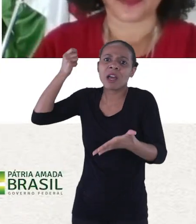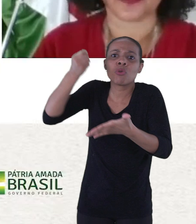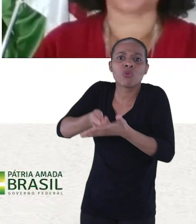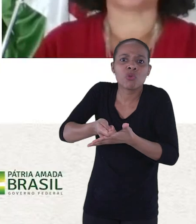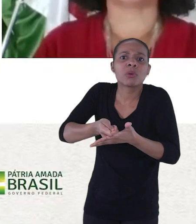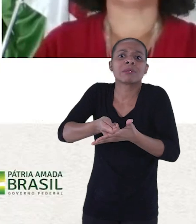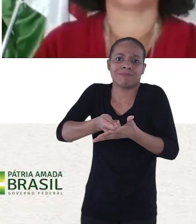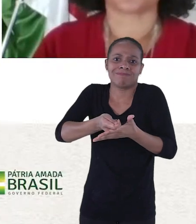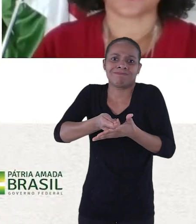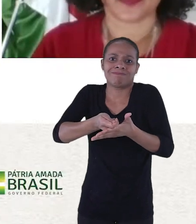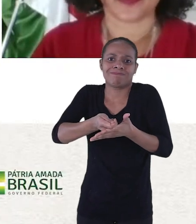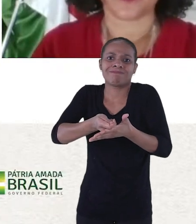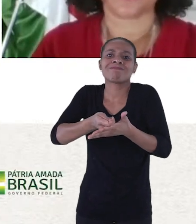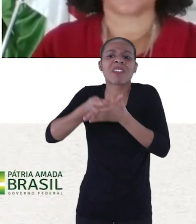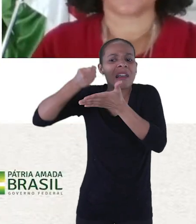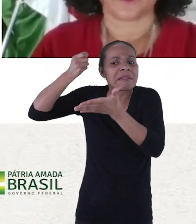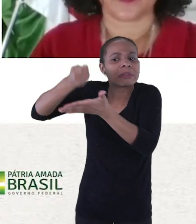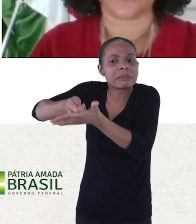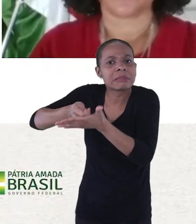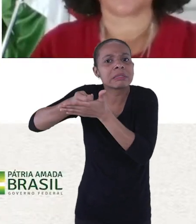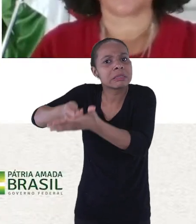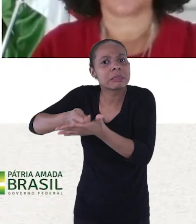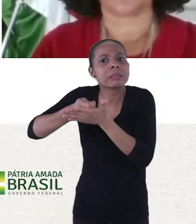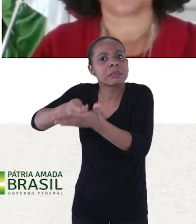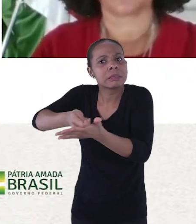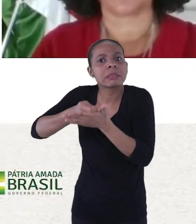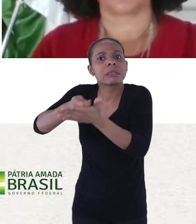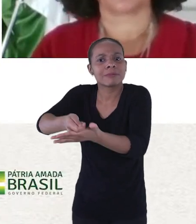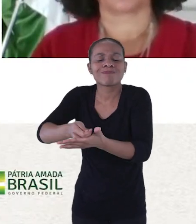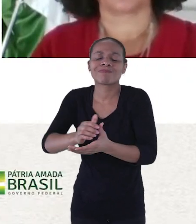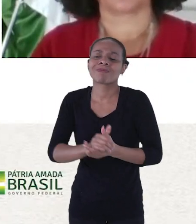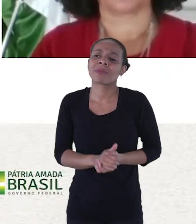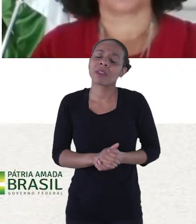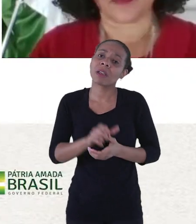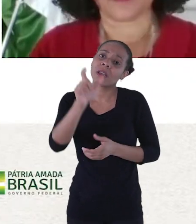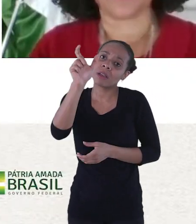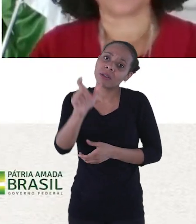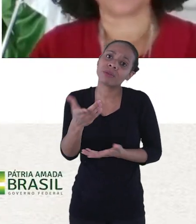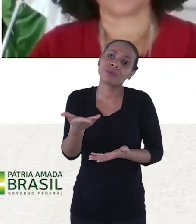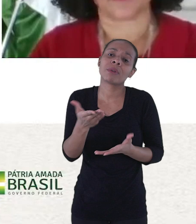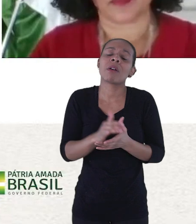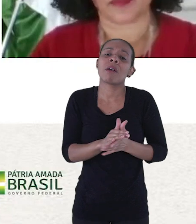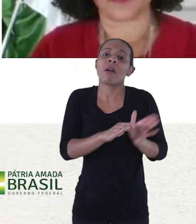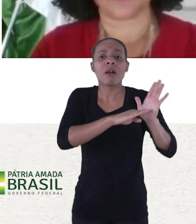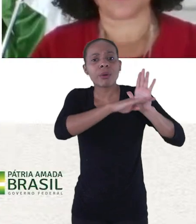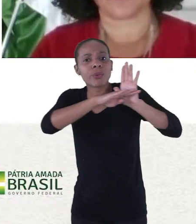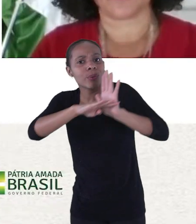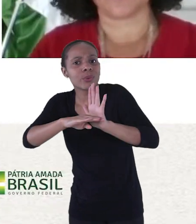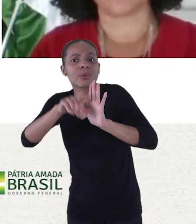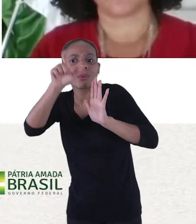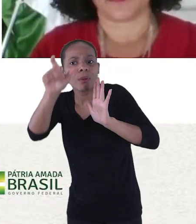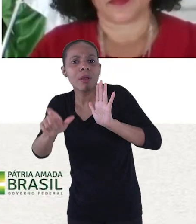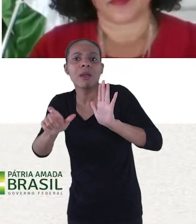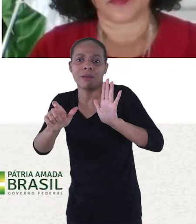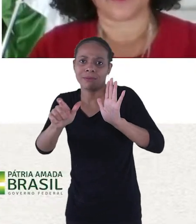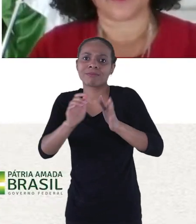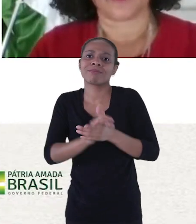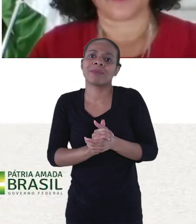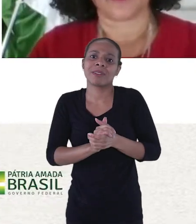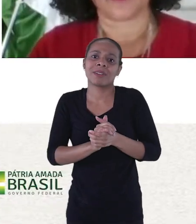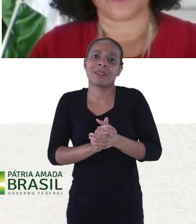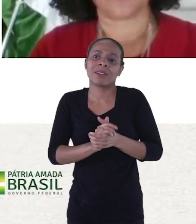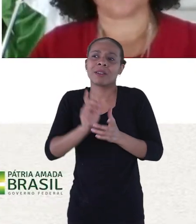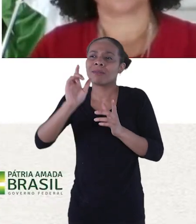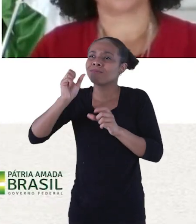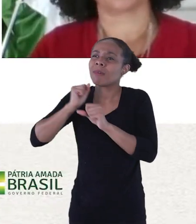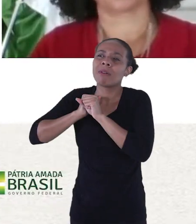ela, entendeu? Não há outra explicação. E isso foi ajudando a Carolina a esse ostracismo que só vai vencer